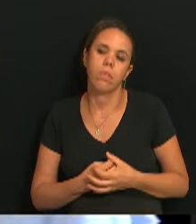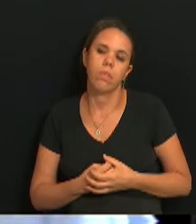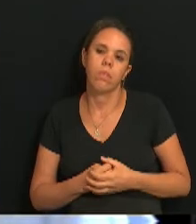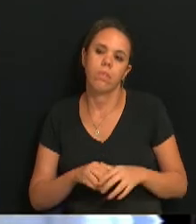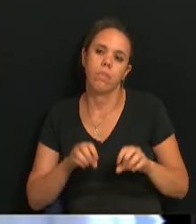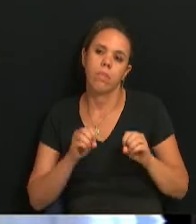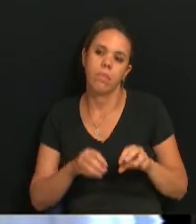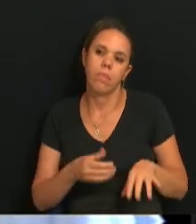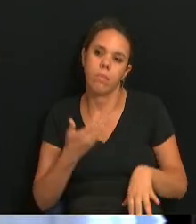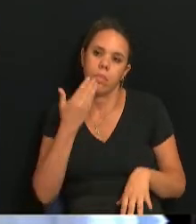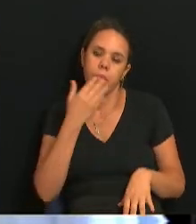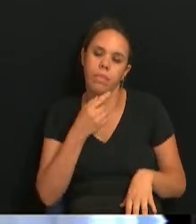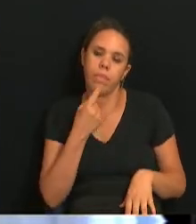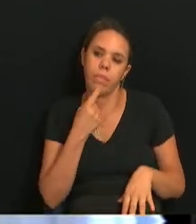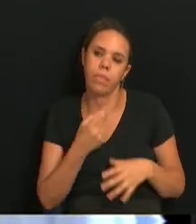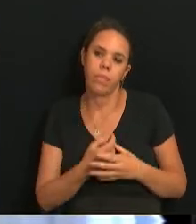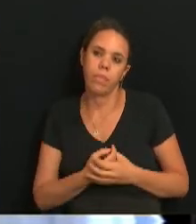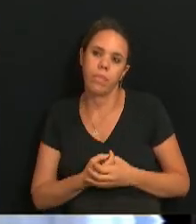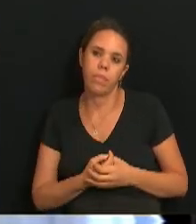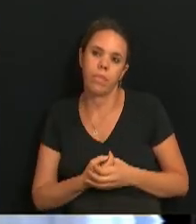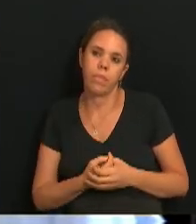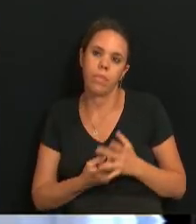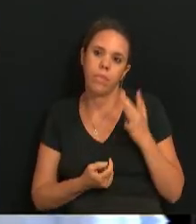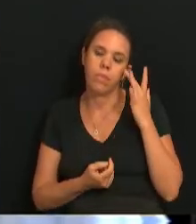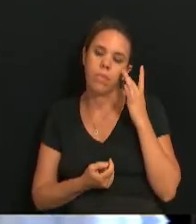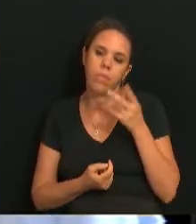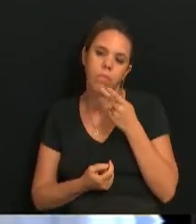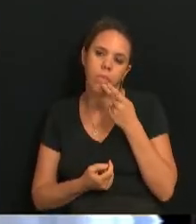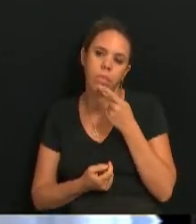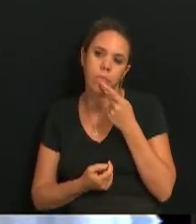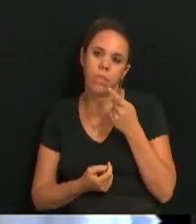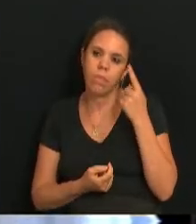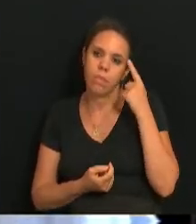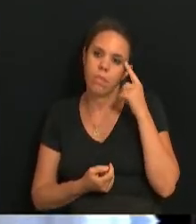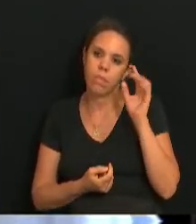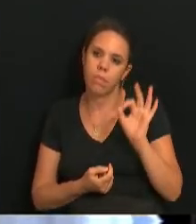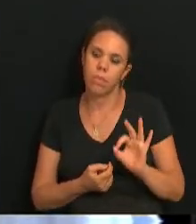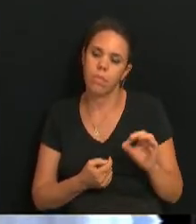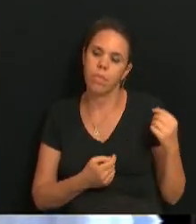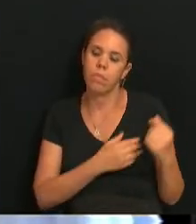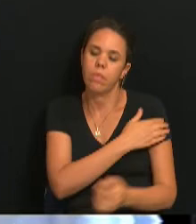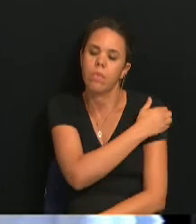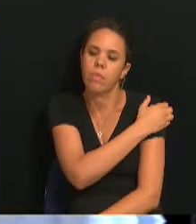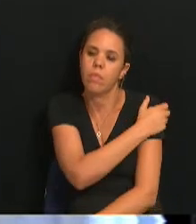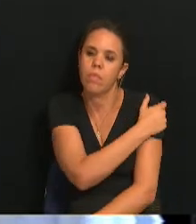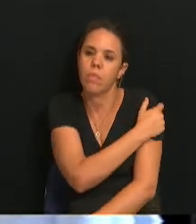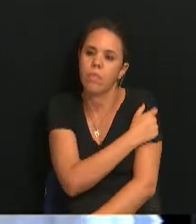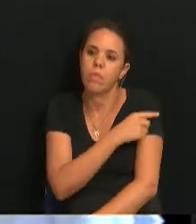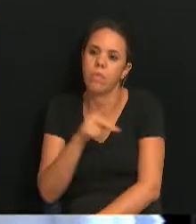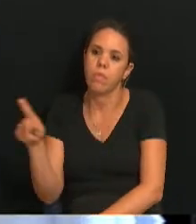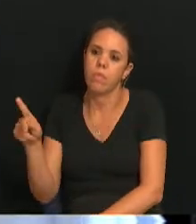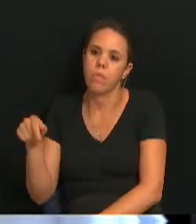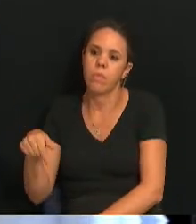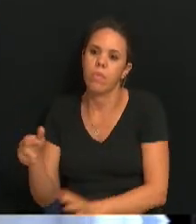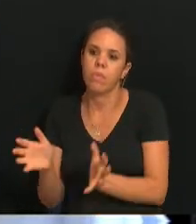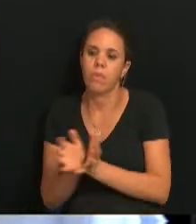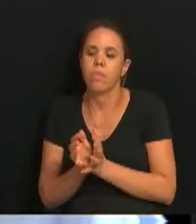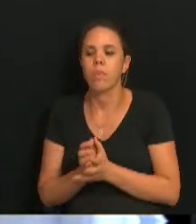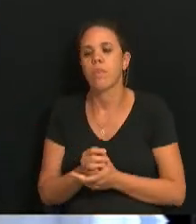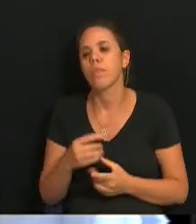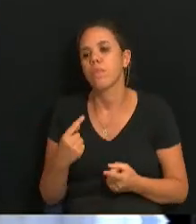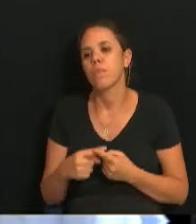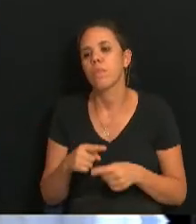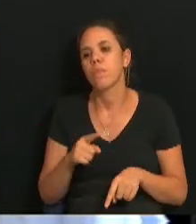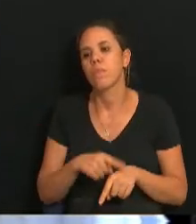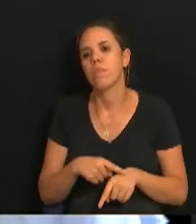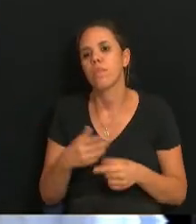infantil no município de Campinas. Eu acho que as falas aqui, a ideia foi muito bem montada pela presidência aqui dessa comissão, porque contempla